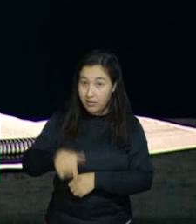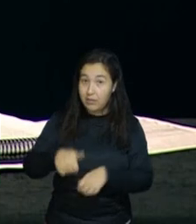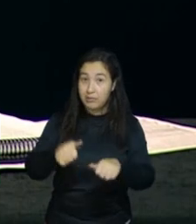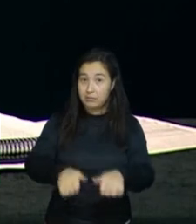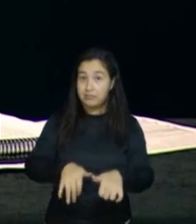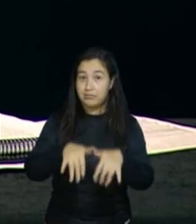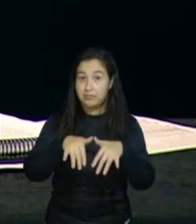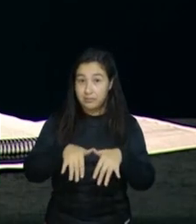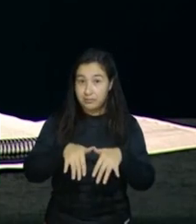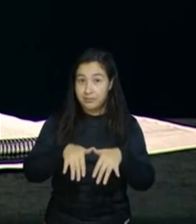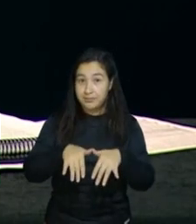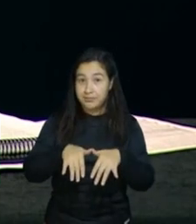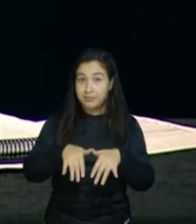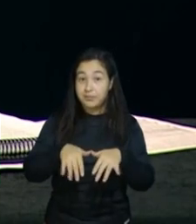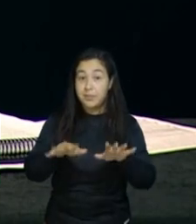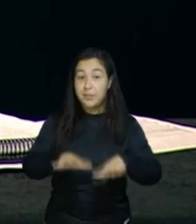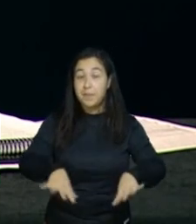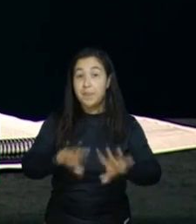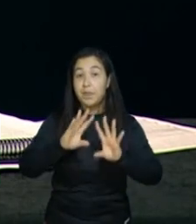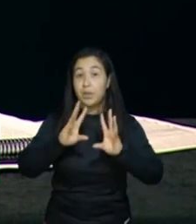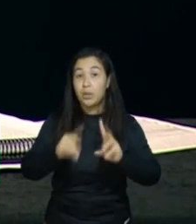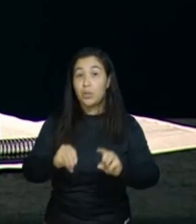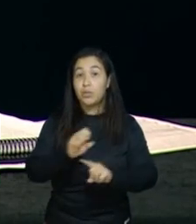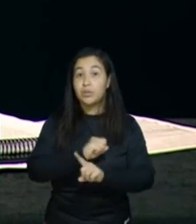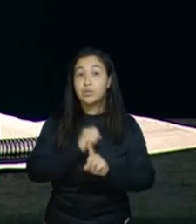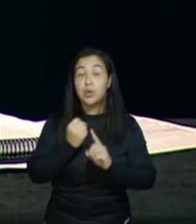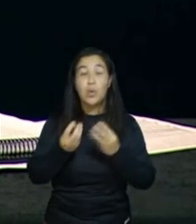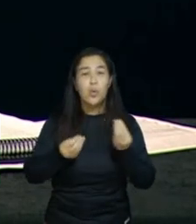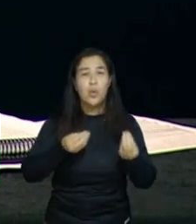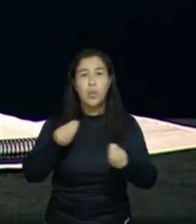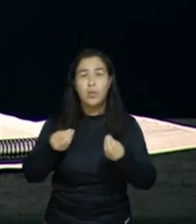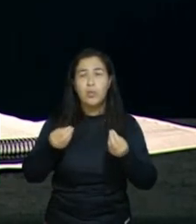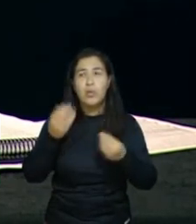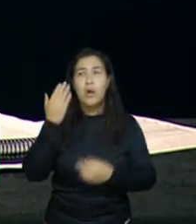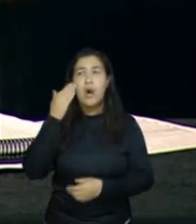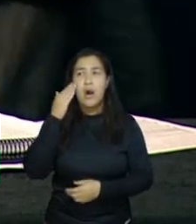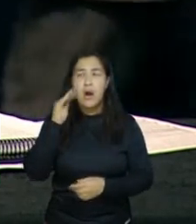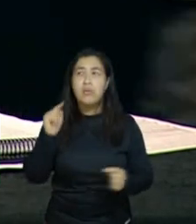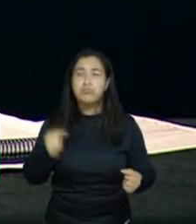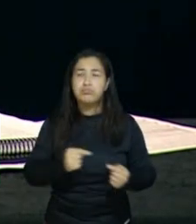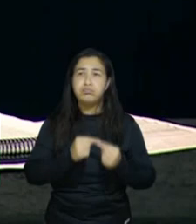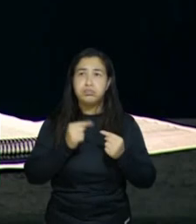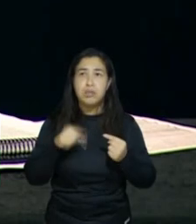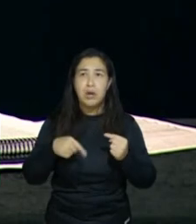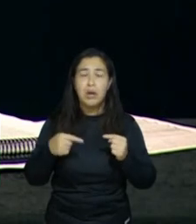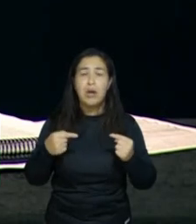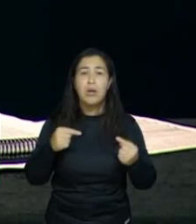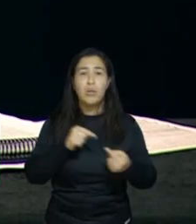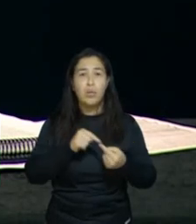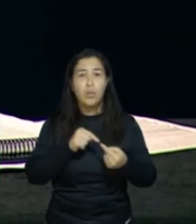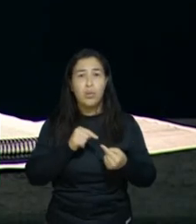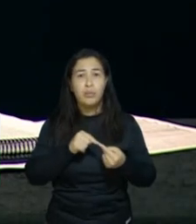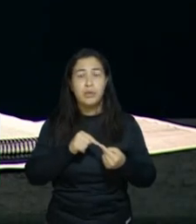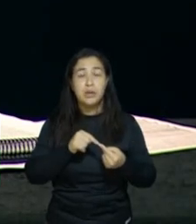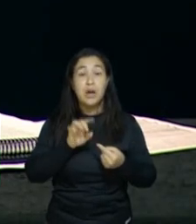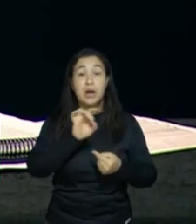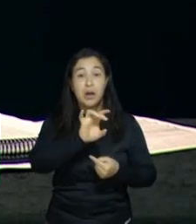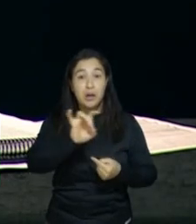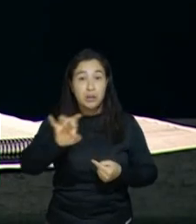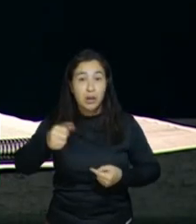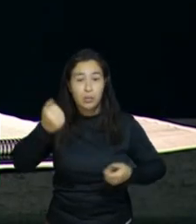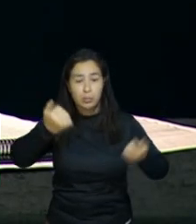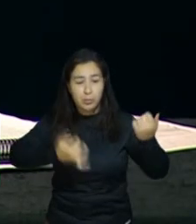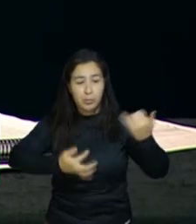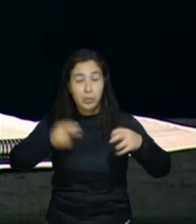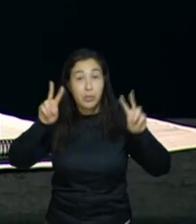sessão, a sociedade entendeu o objetivo e todas as falas foram muito precisas nesse sentido,